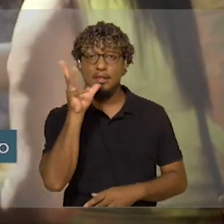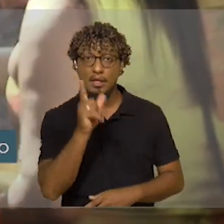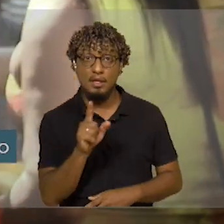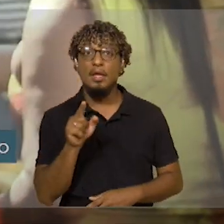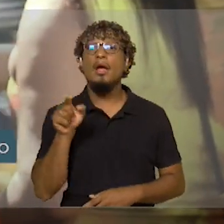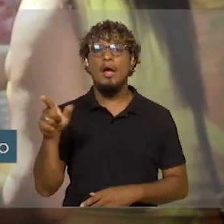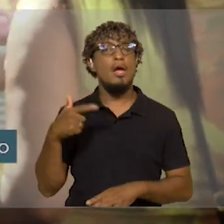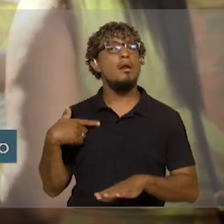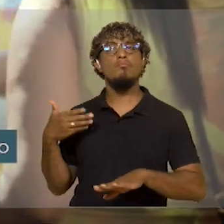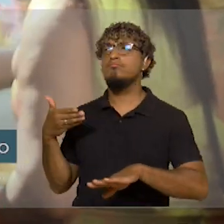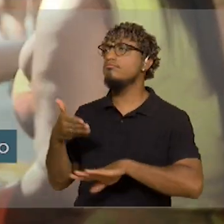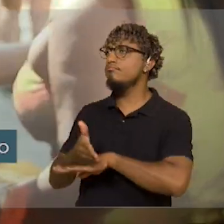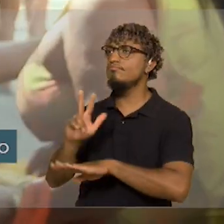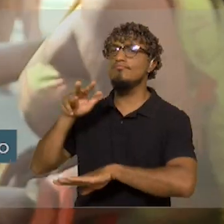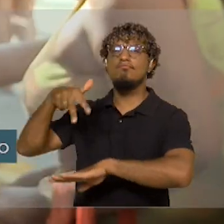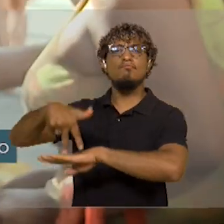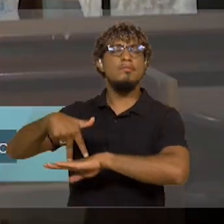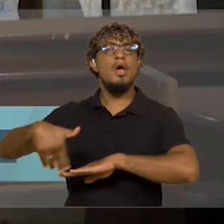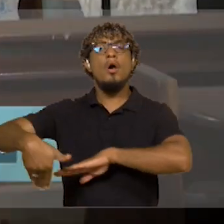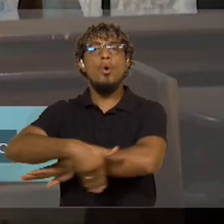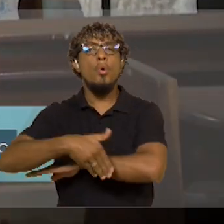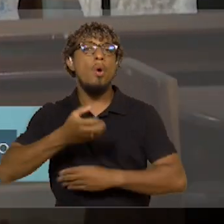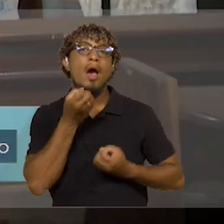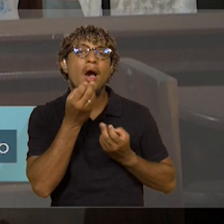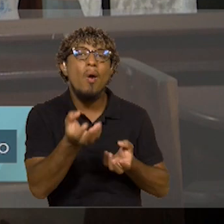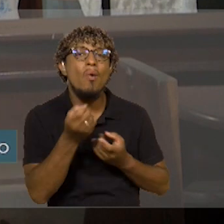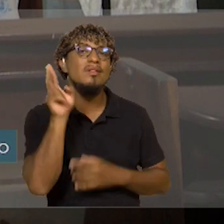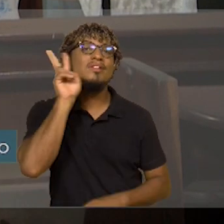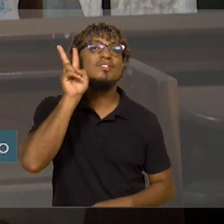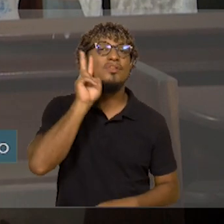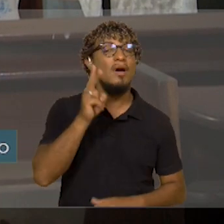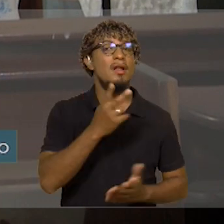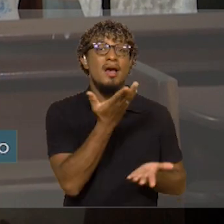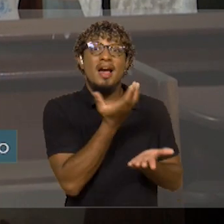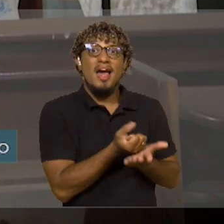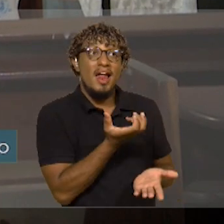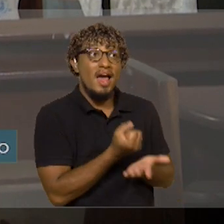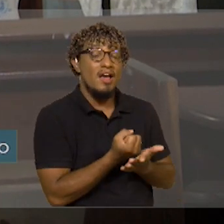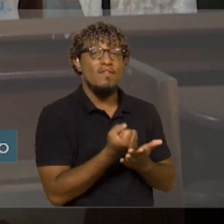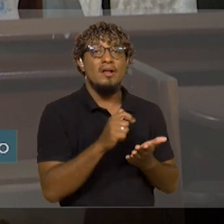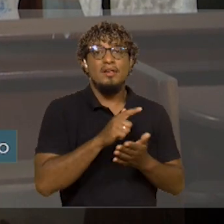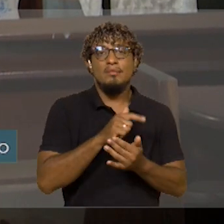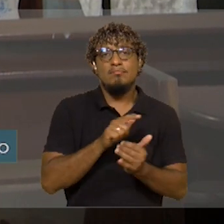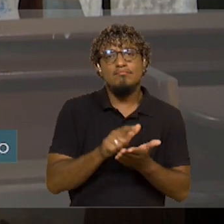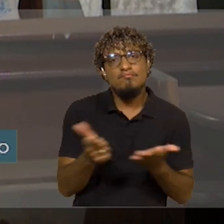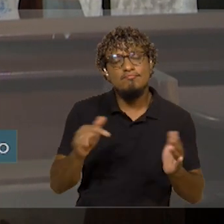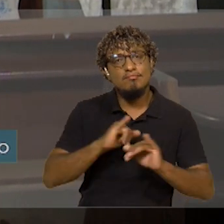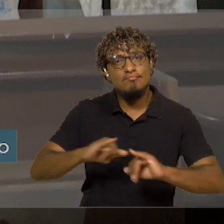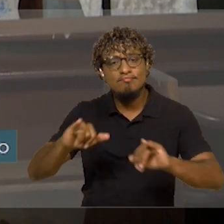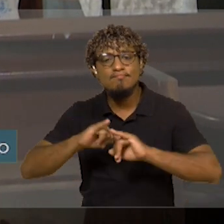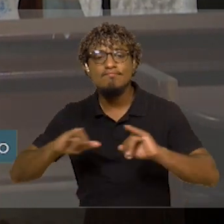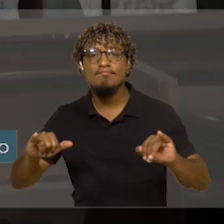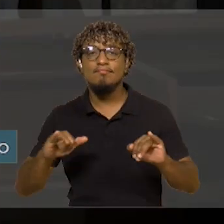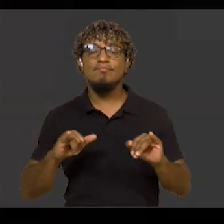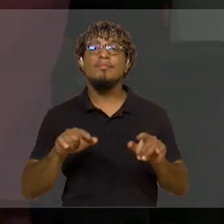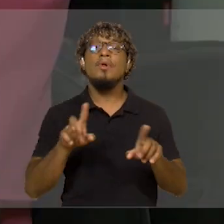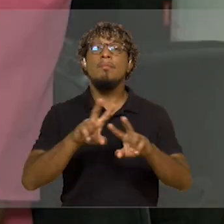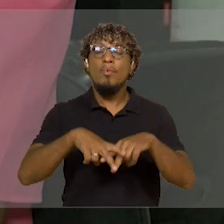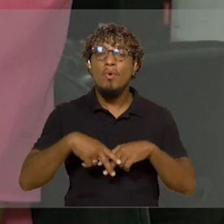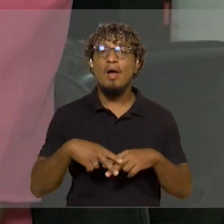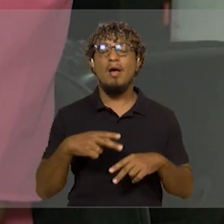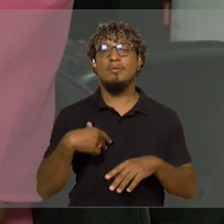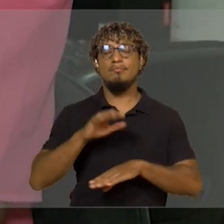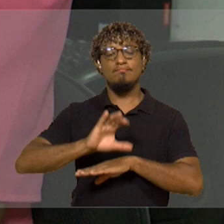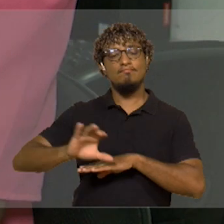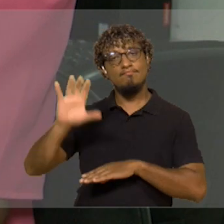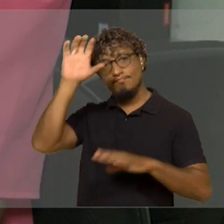estava nas ruas, contando histórias, gravando as reportagens que contribuíram tanto para sua capacitação. A minha